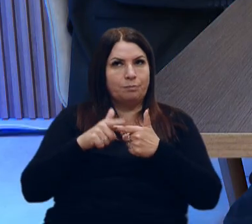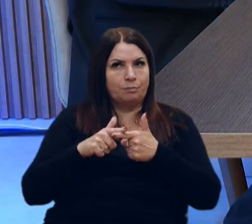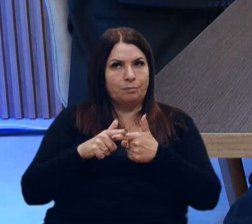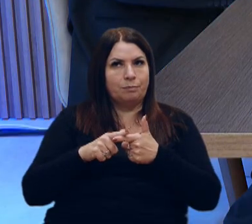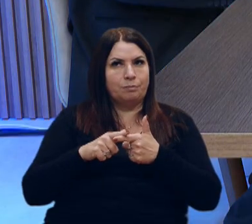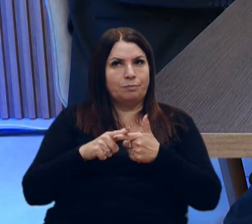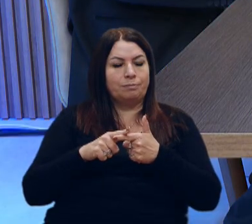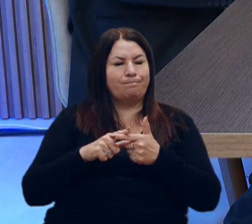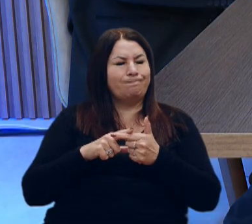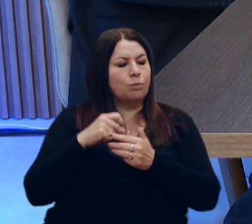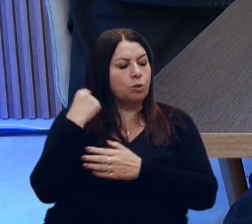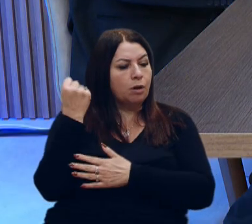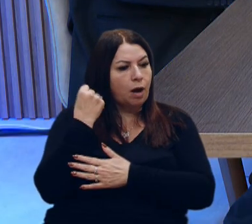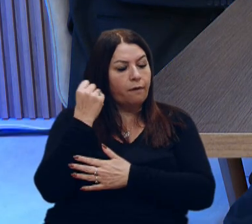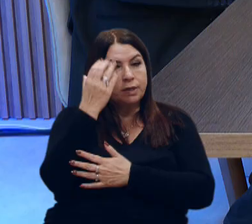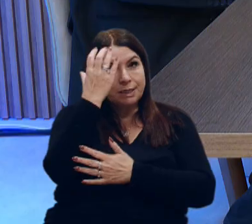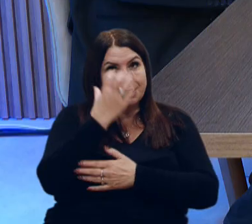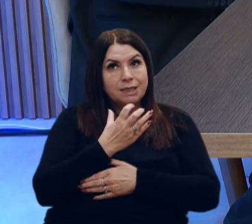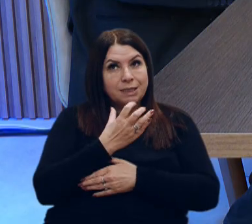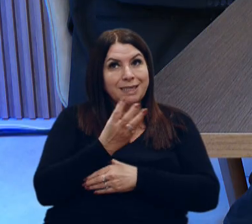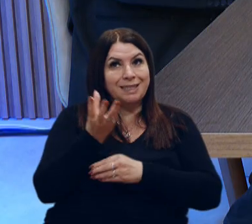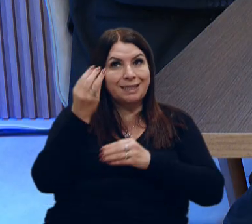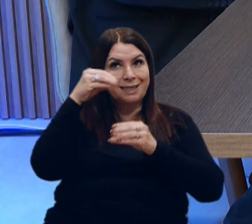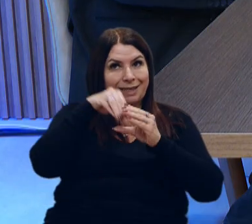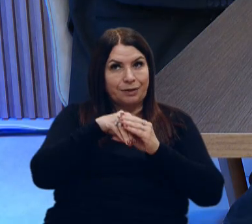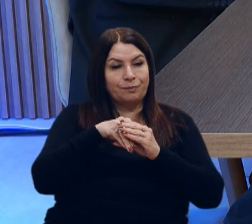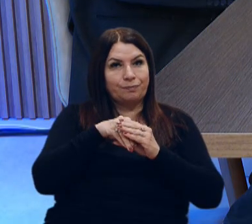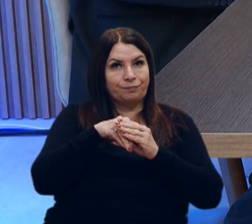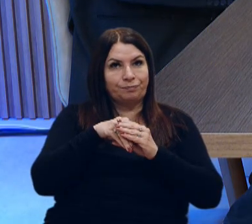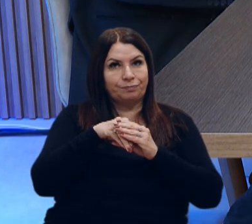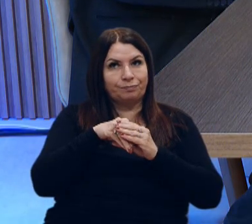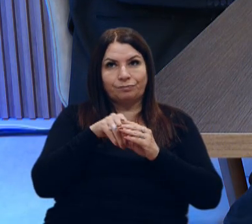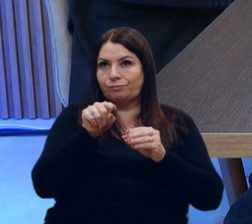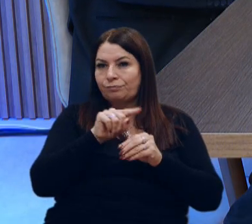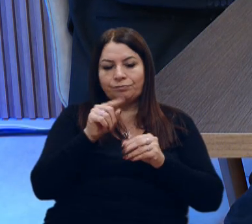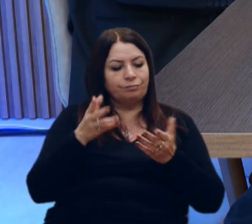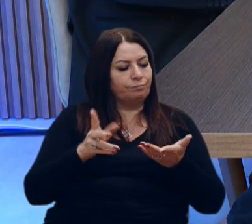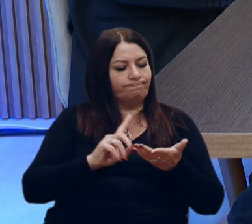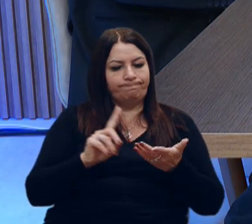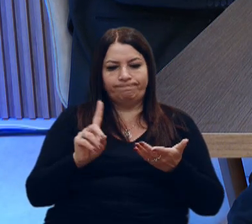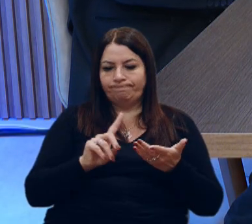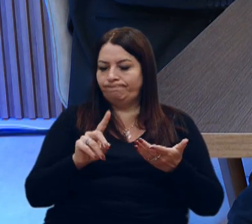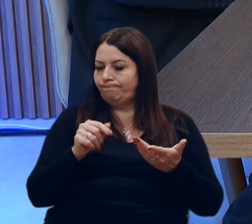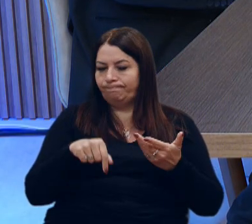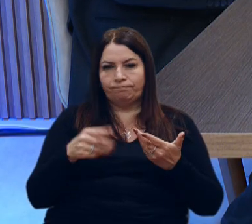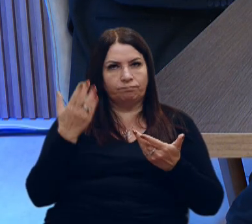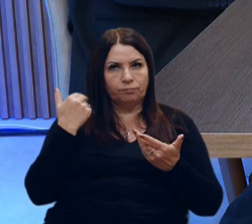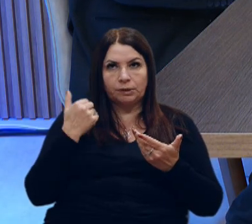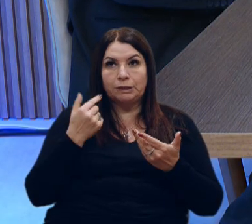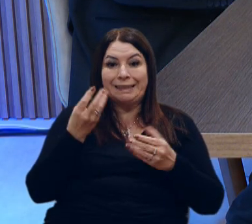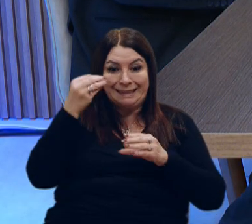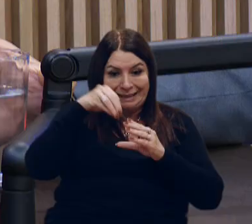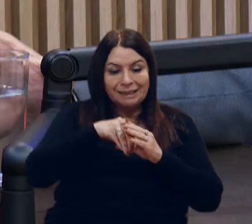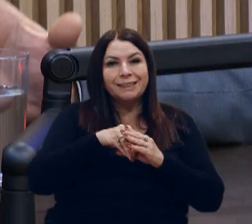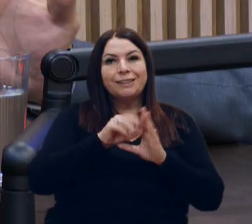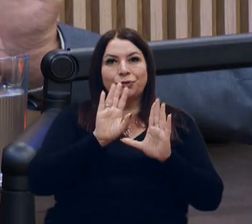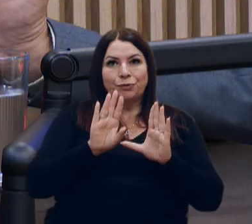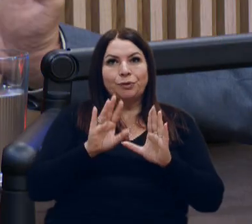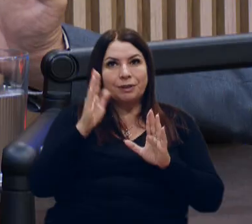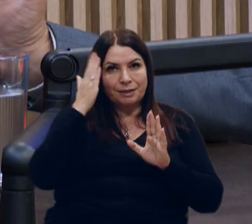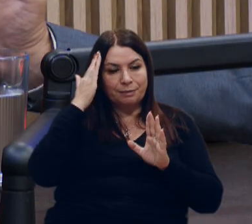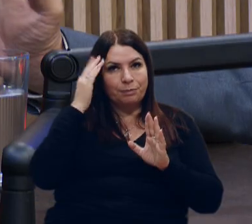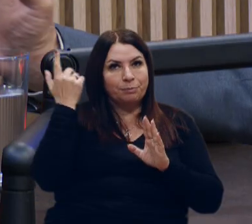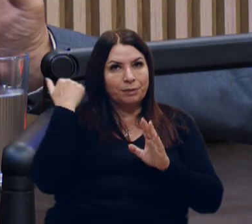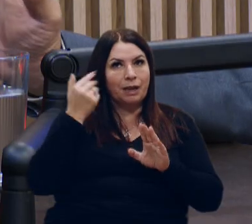muito crônicos e sérios internamente. E que não são de agora, né? Não são de agora. São coisas internas. Nós sabemos